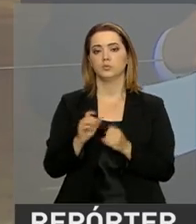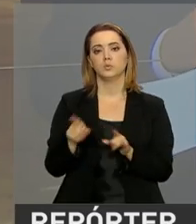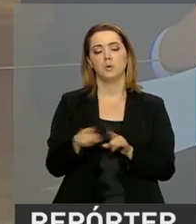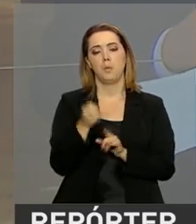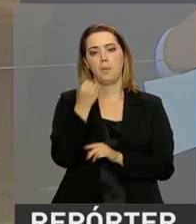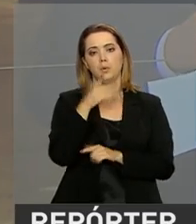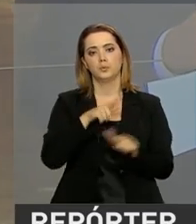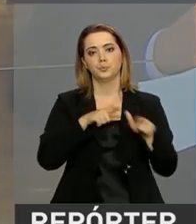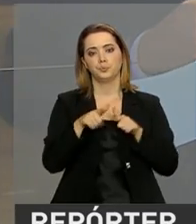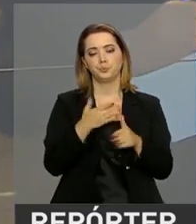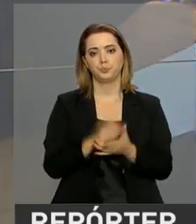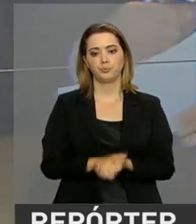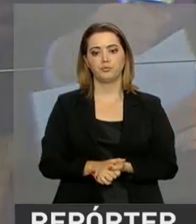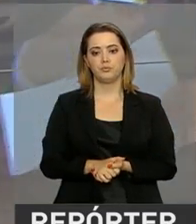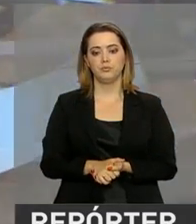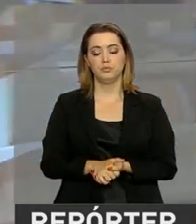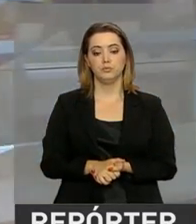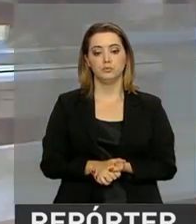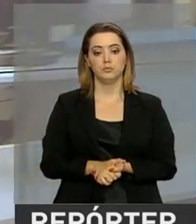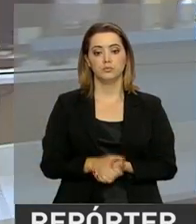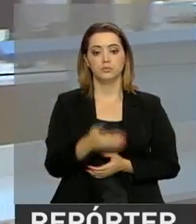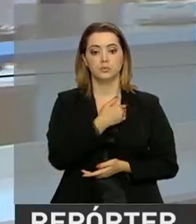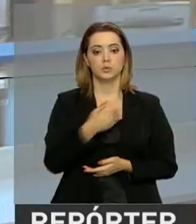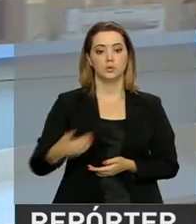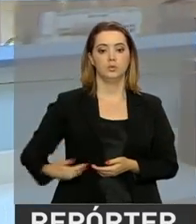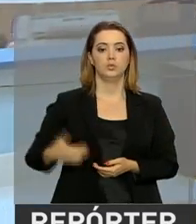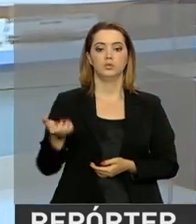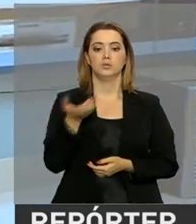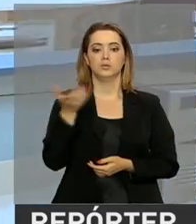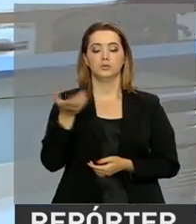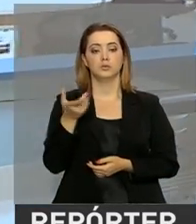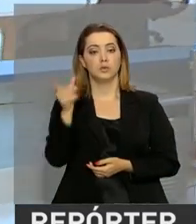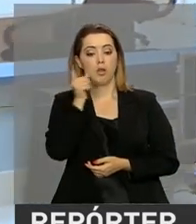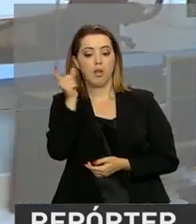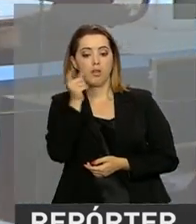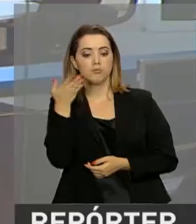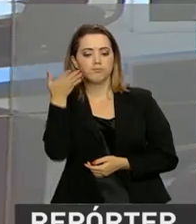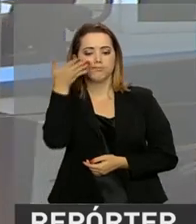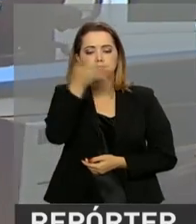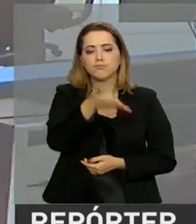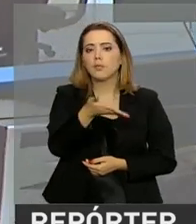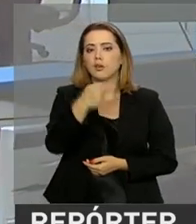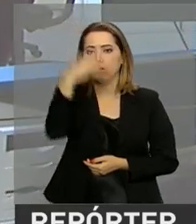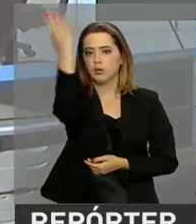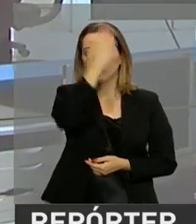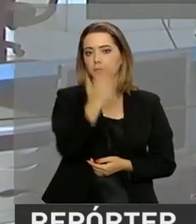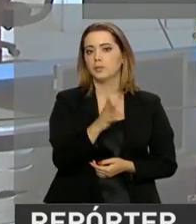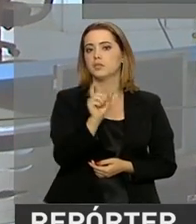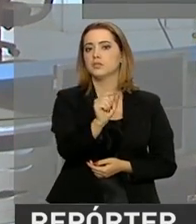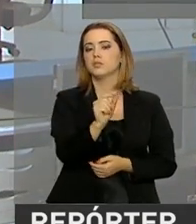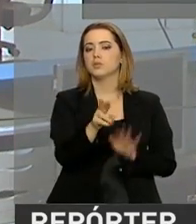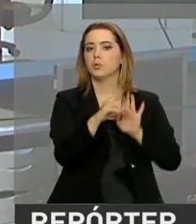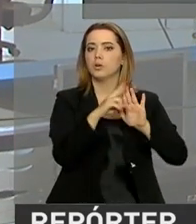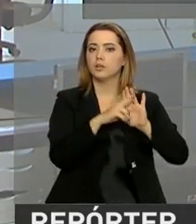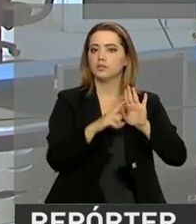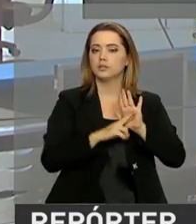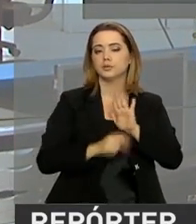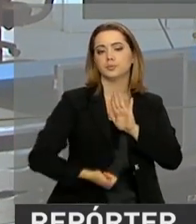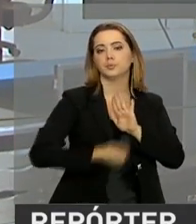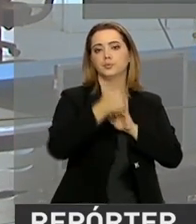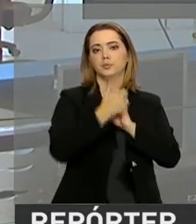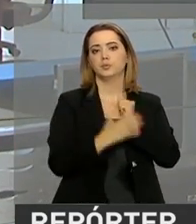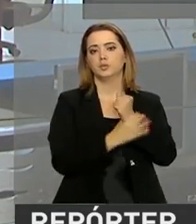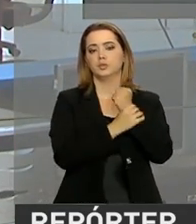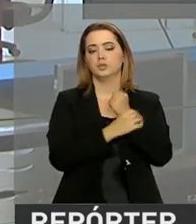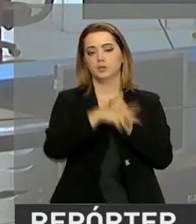pereira bom trabalho pra você o governo quer atrair investidores para o brasil e para isso definiu regras que dão mais segurança ao